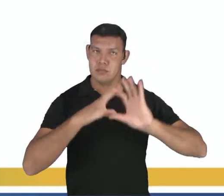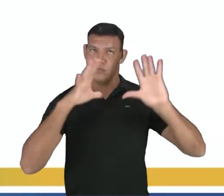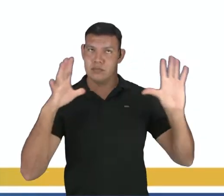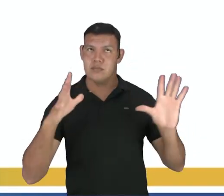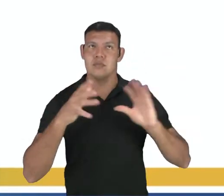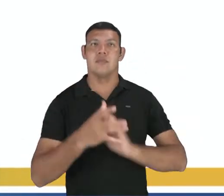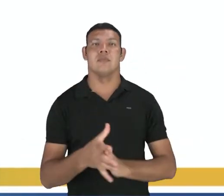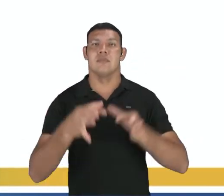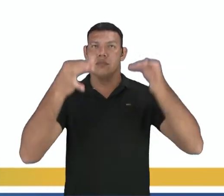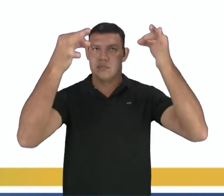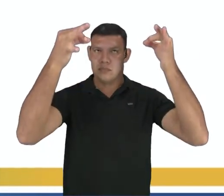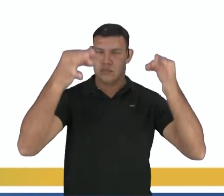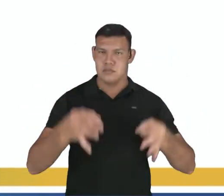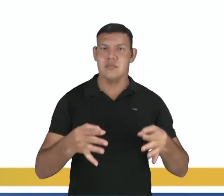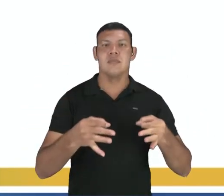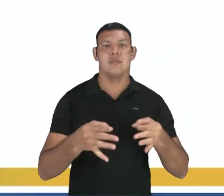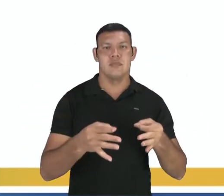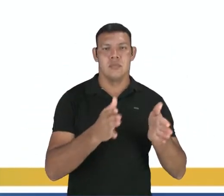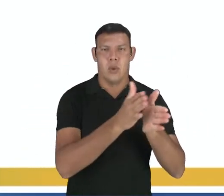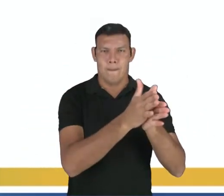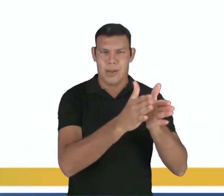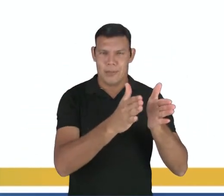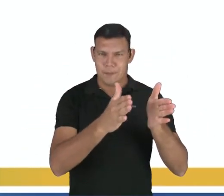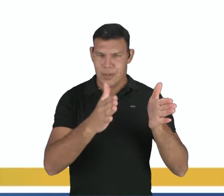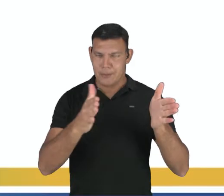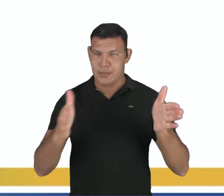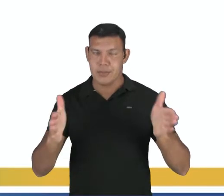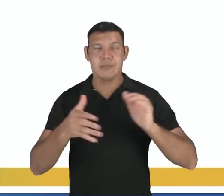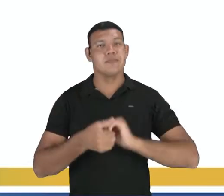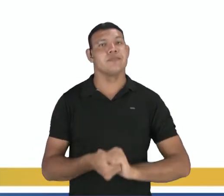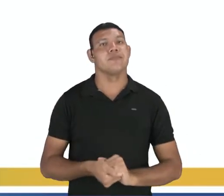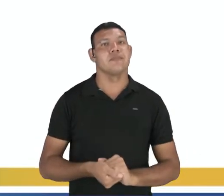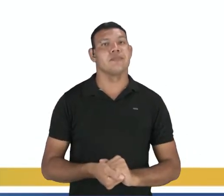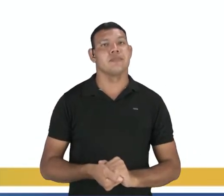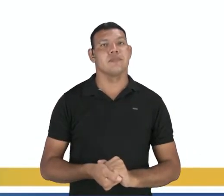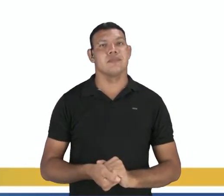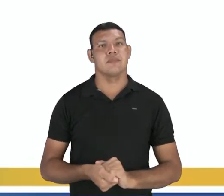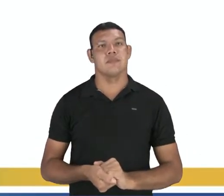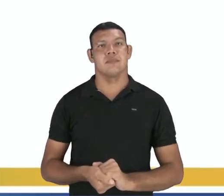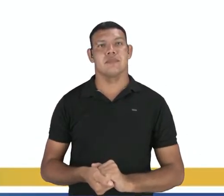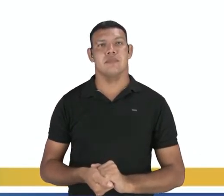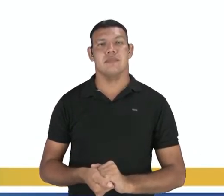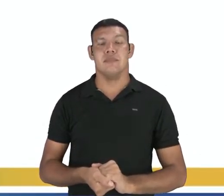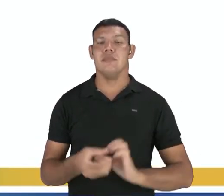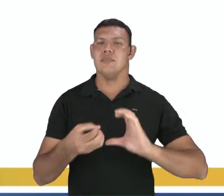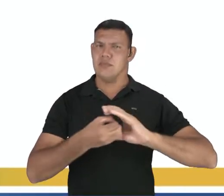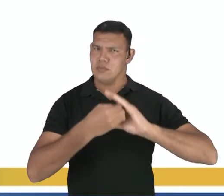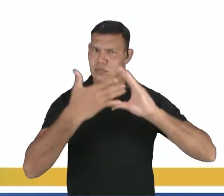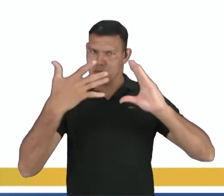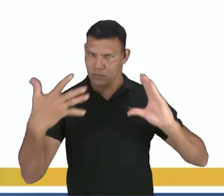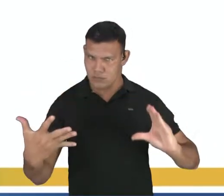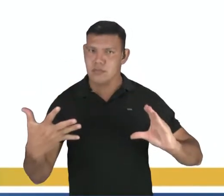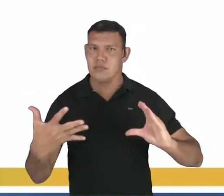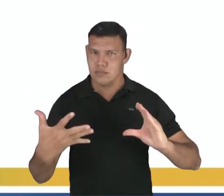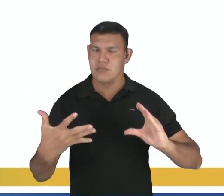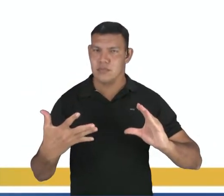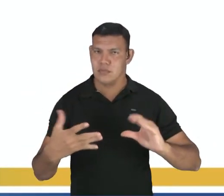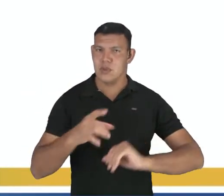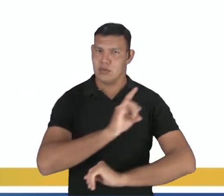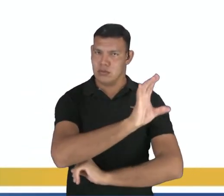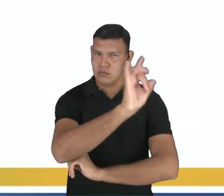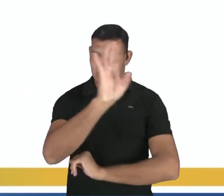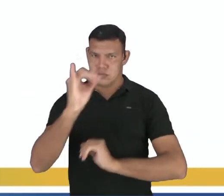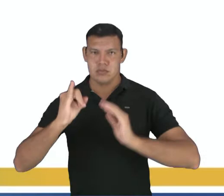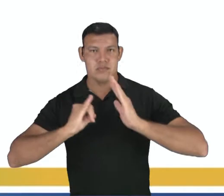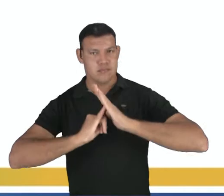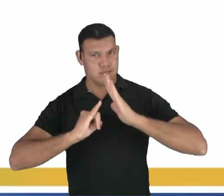né? Justas e periódicas, né? Também aqui uma característica dessas instituições,